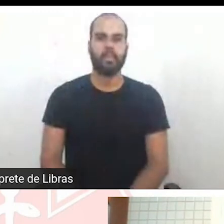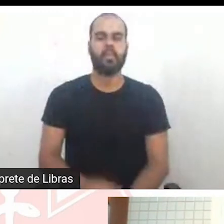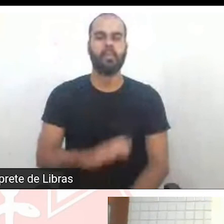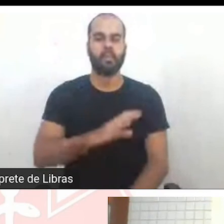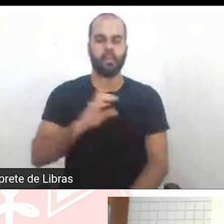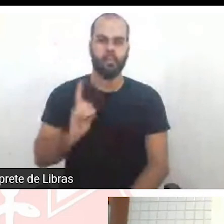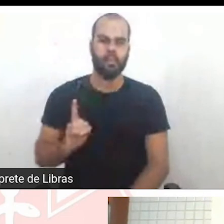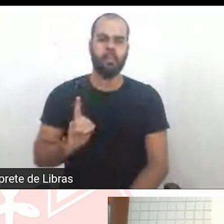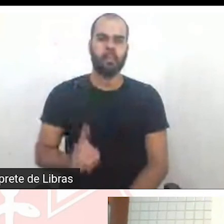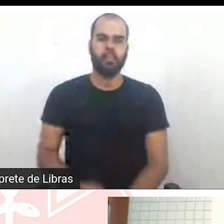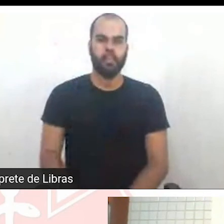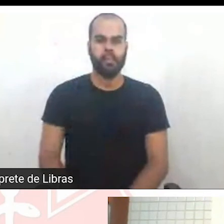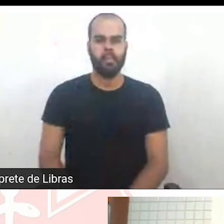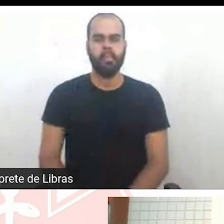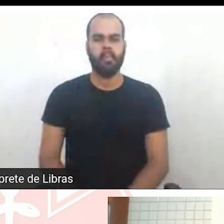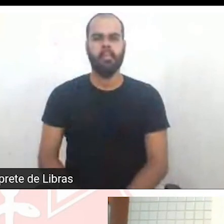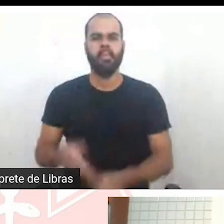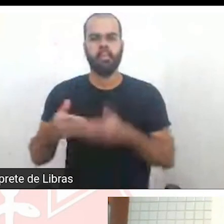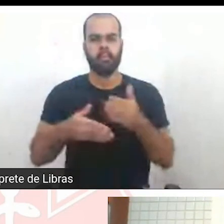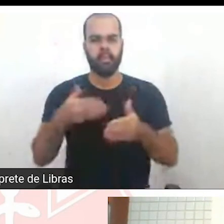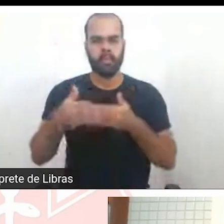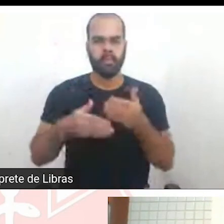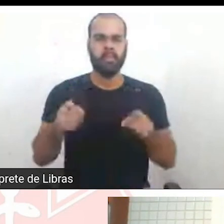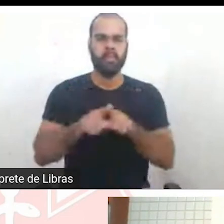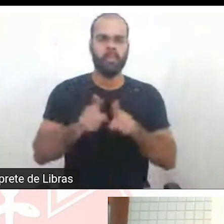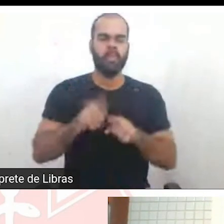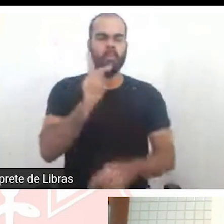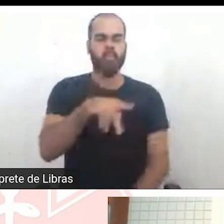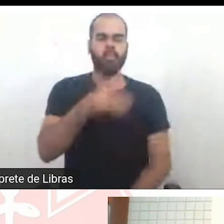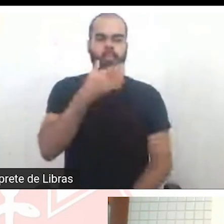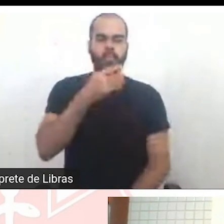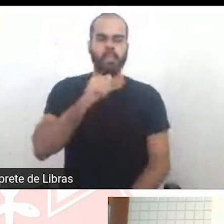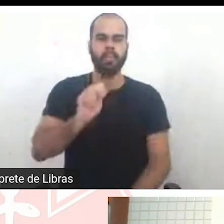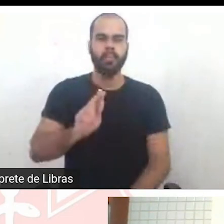o professor Augusto, acho que está querendo dar uma palavrinha com a senhora.